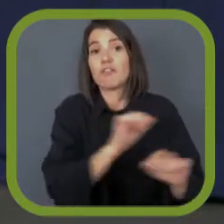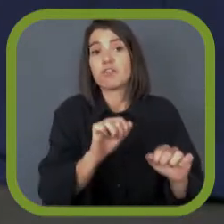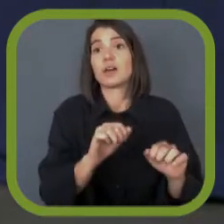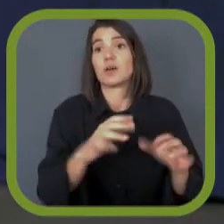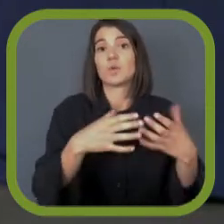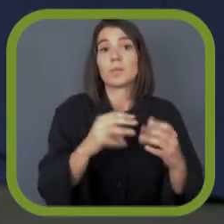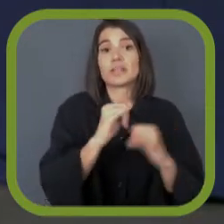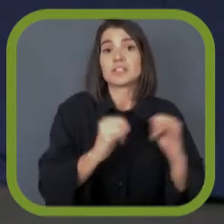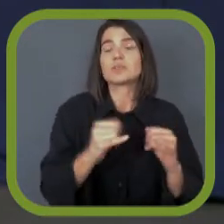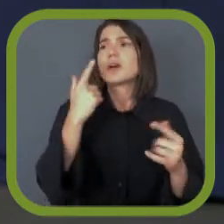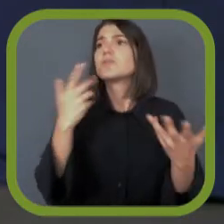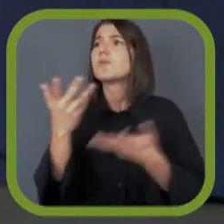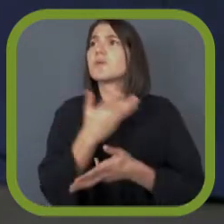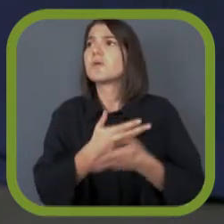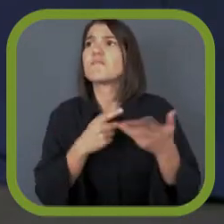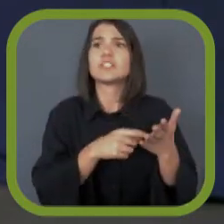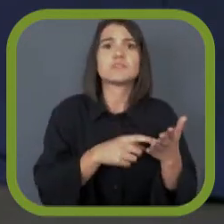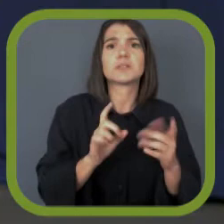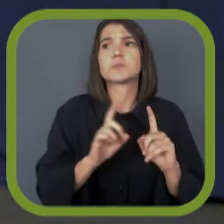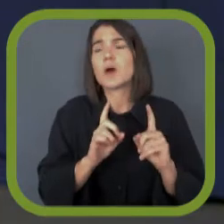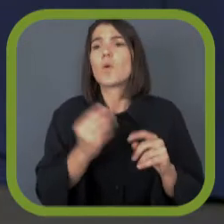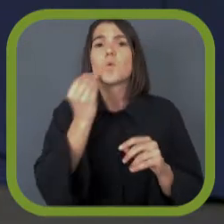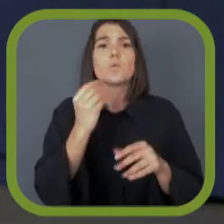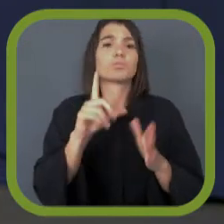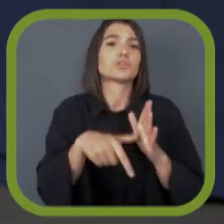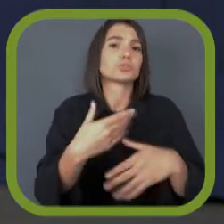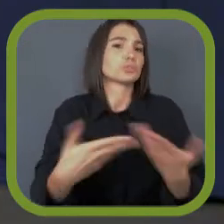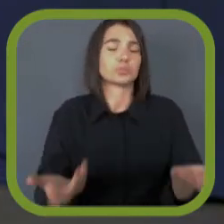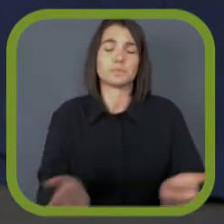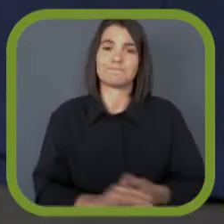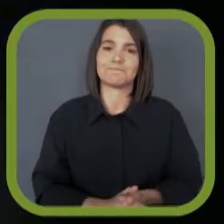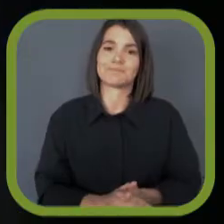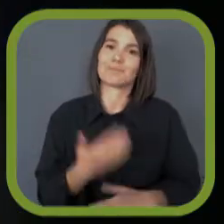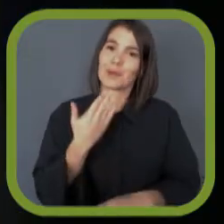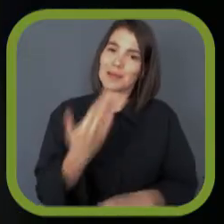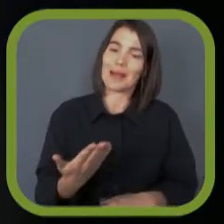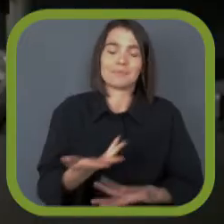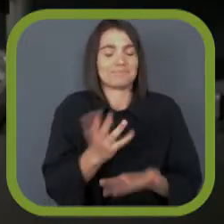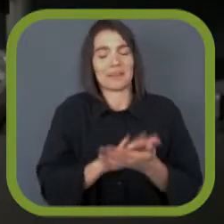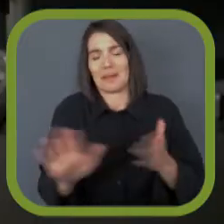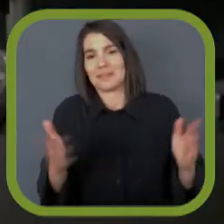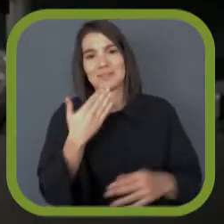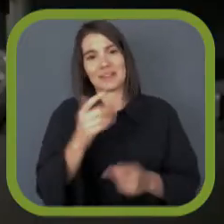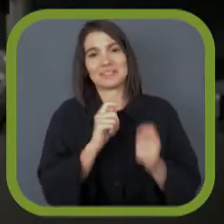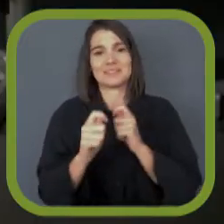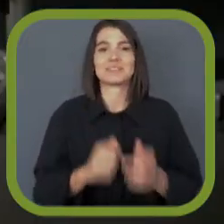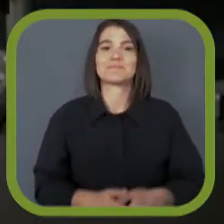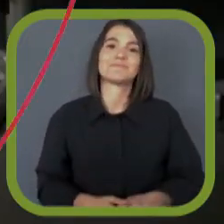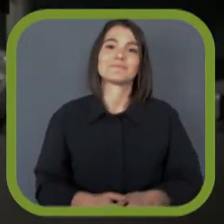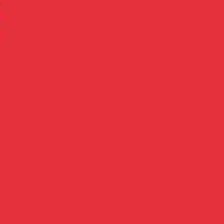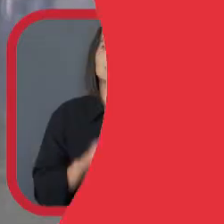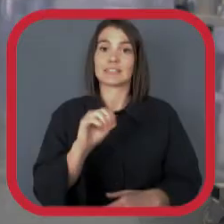seus congéneres internacionais, depois poderão decidir o que fazer aos projetos. Obrigada. Ora essa. Obrigada pela